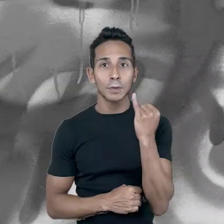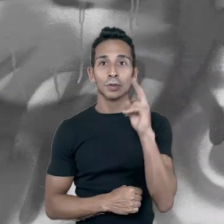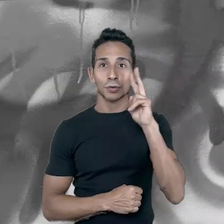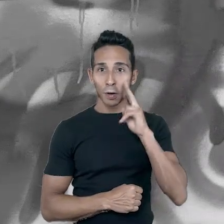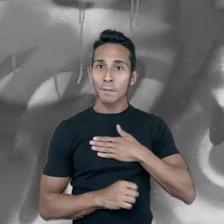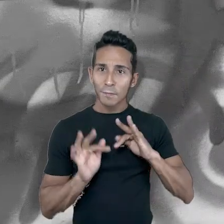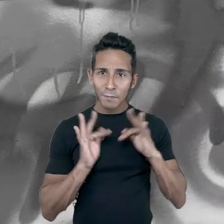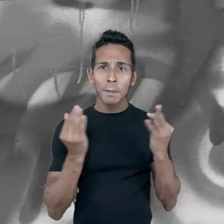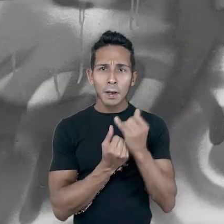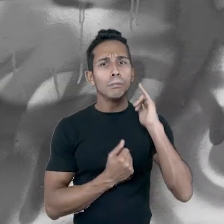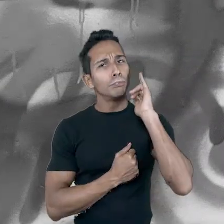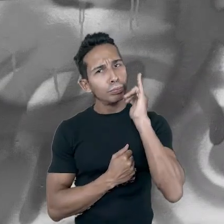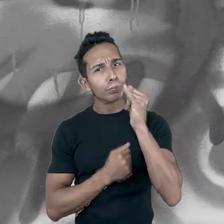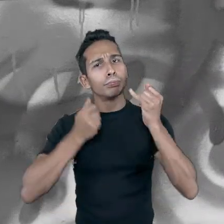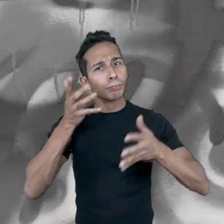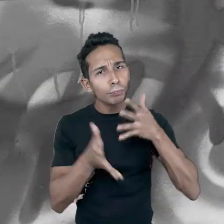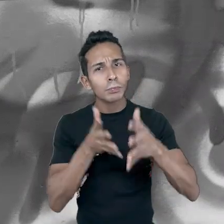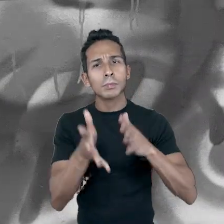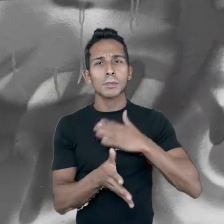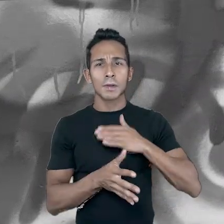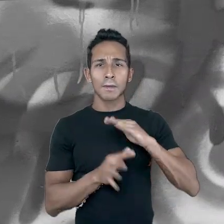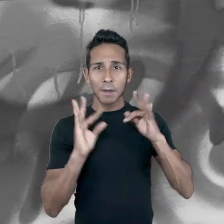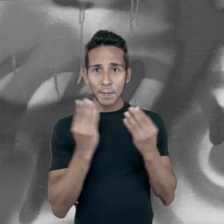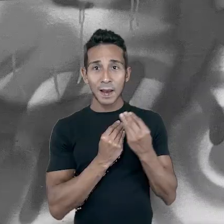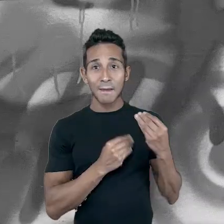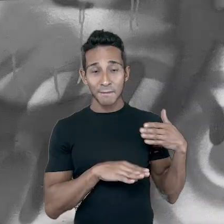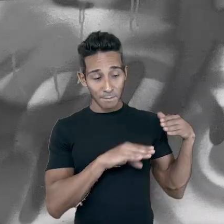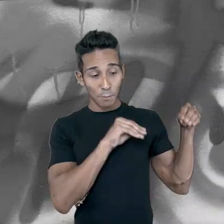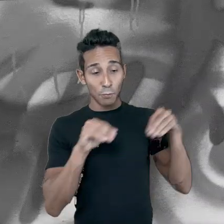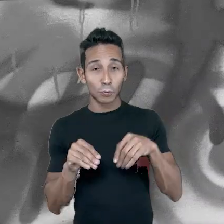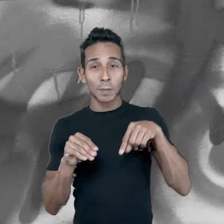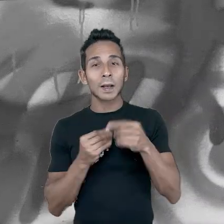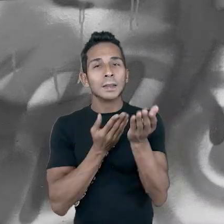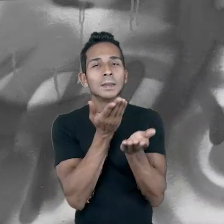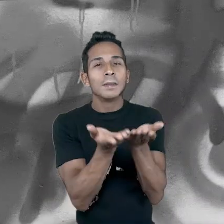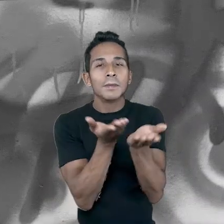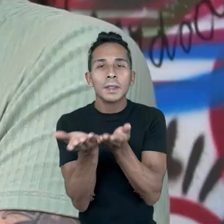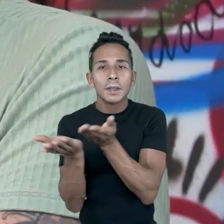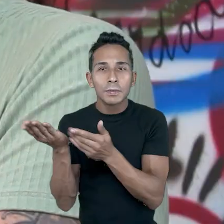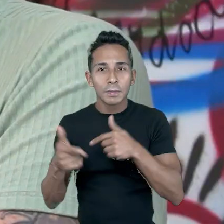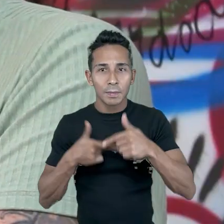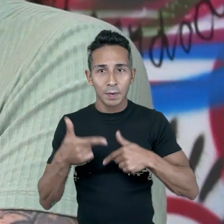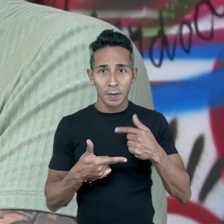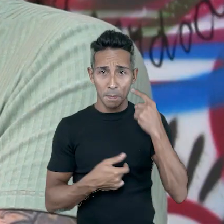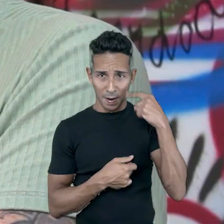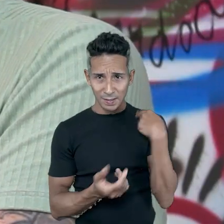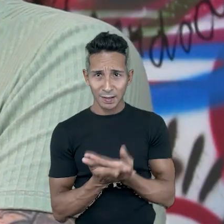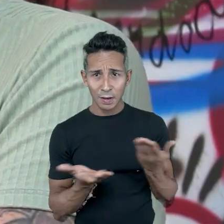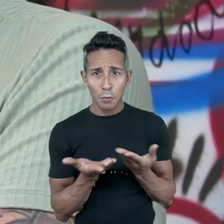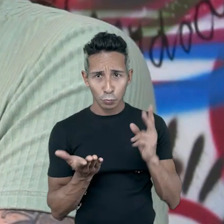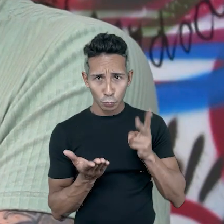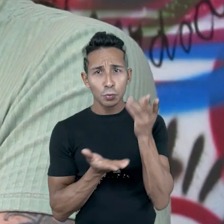eu acho que é importante dizer isso, né? Contar essa história da minha família que veio aqui servindo, né? E de que